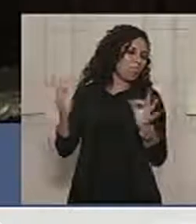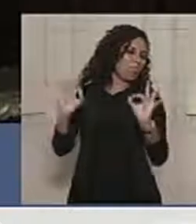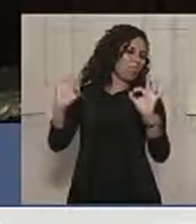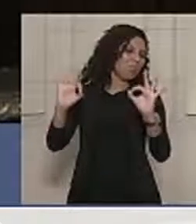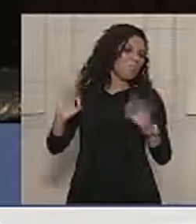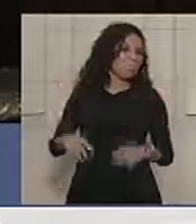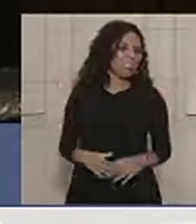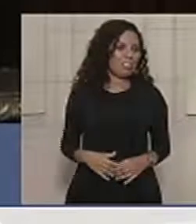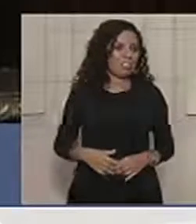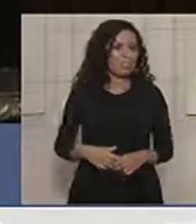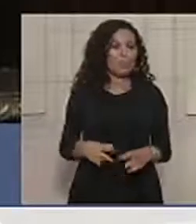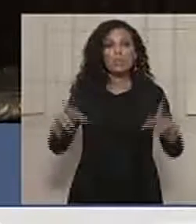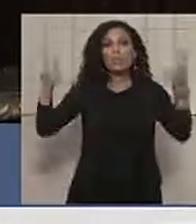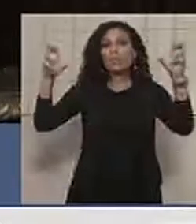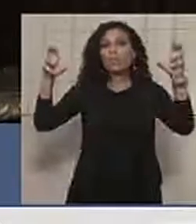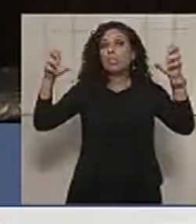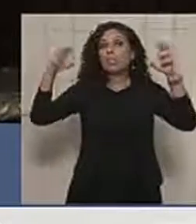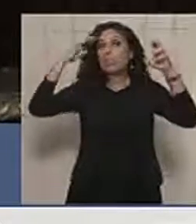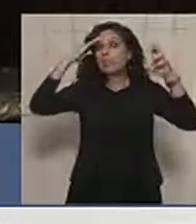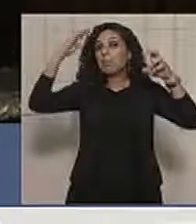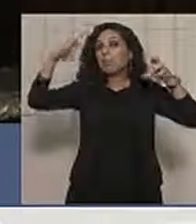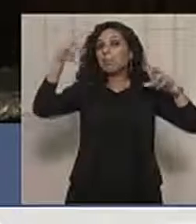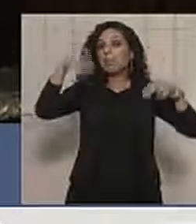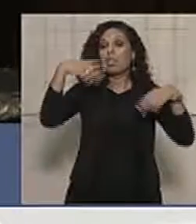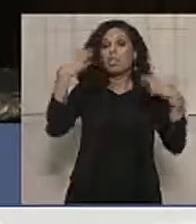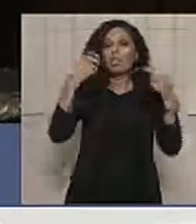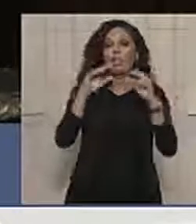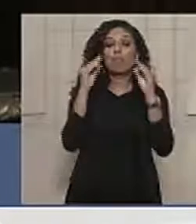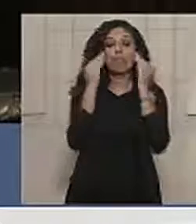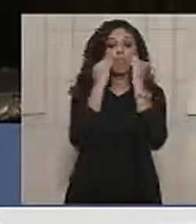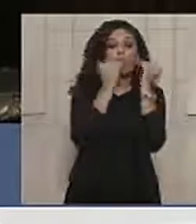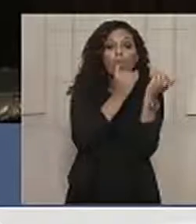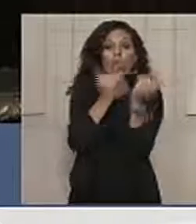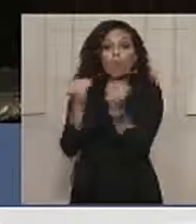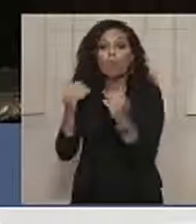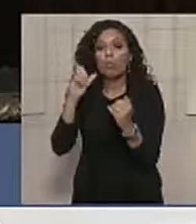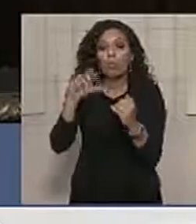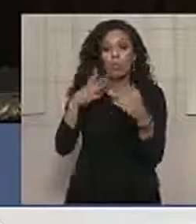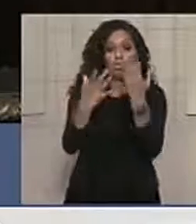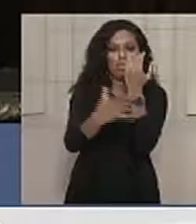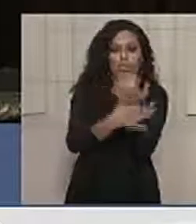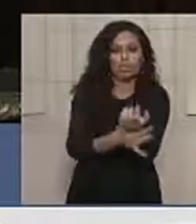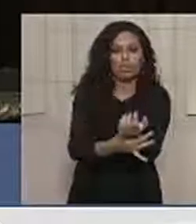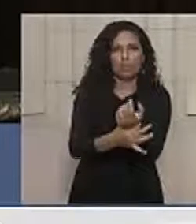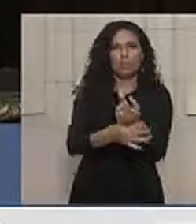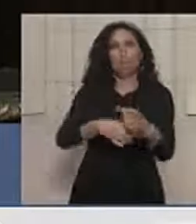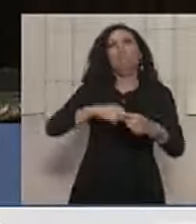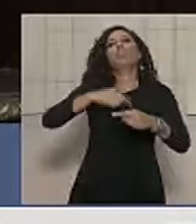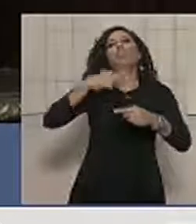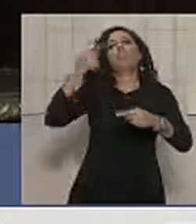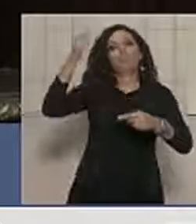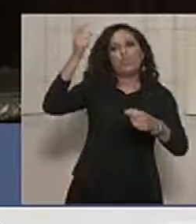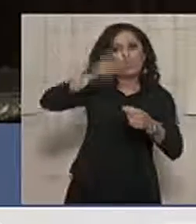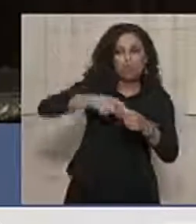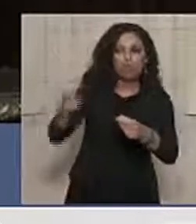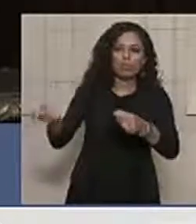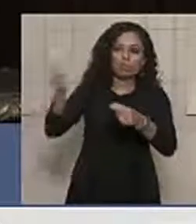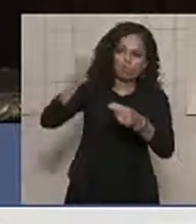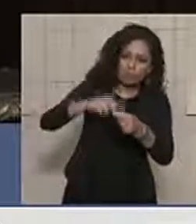central é o modelo de segurança pública que se repete e se repete cada vez